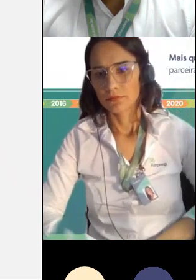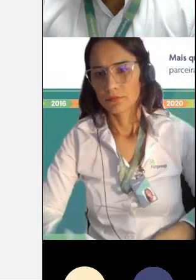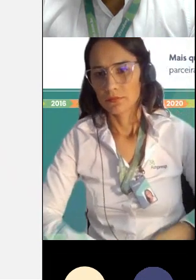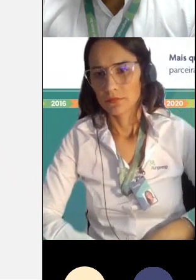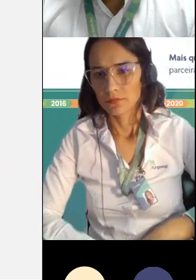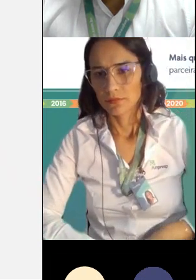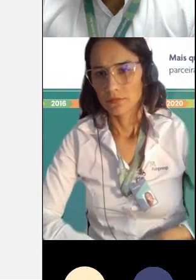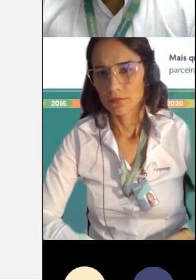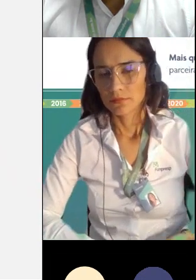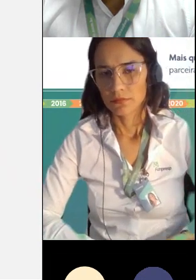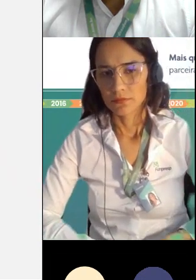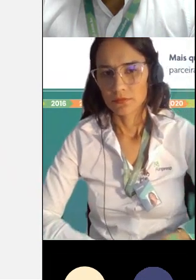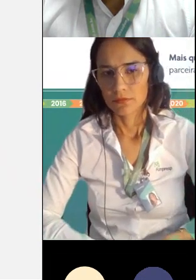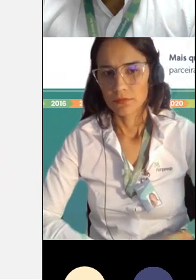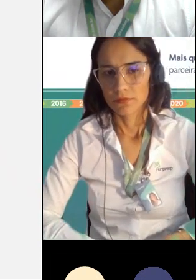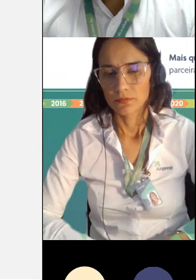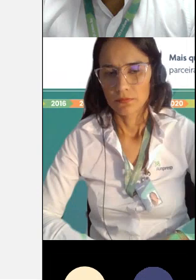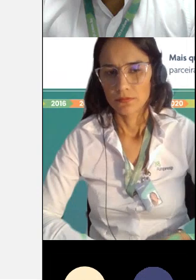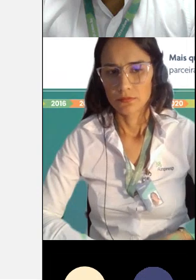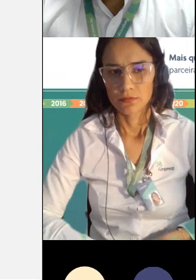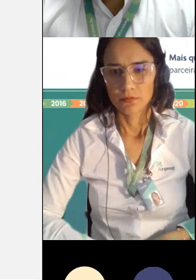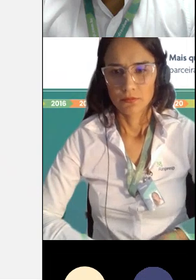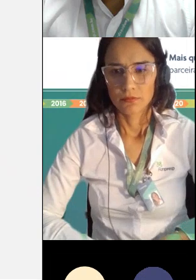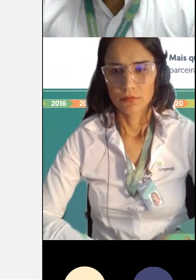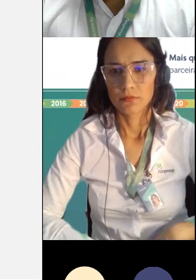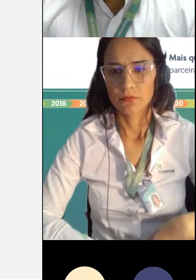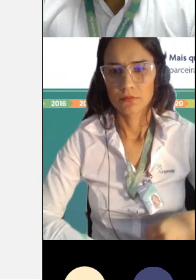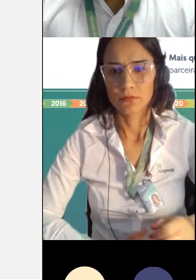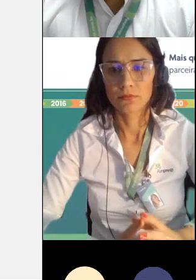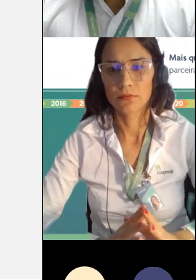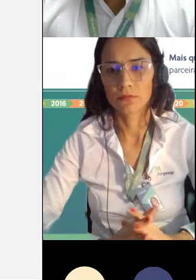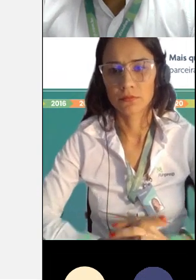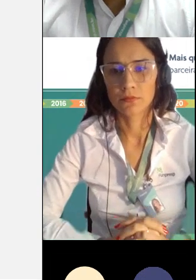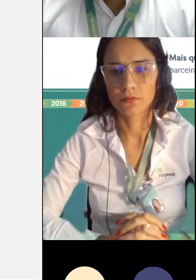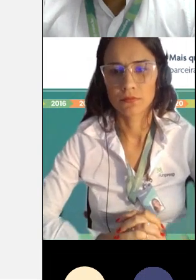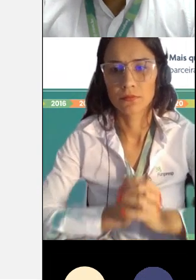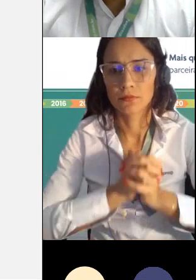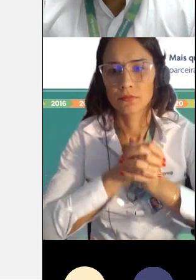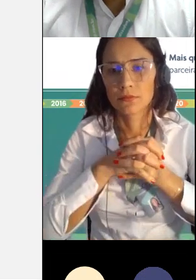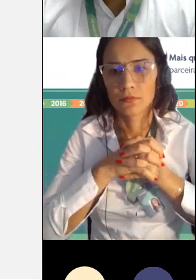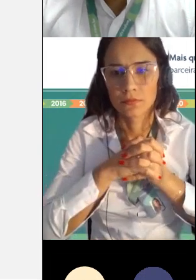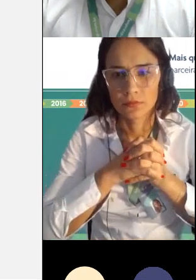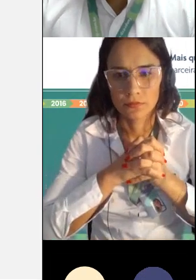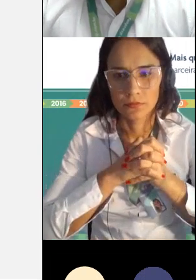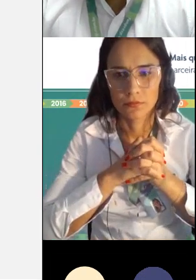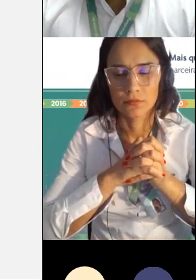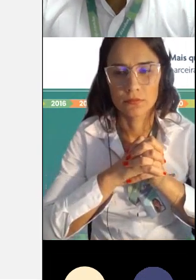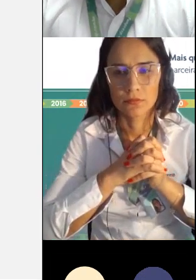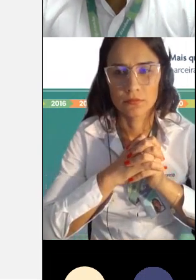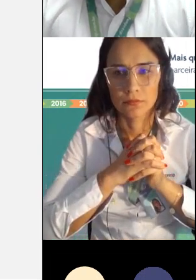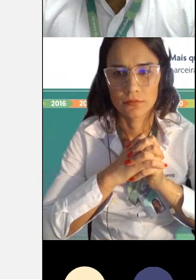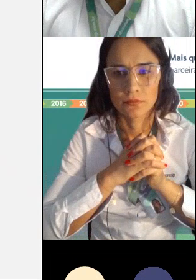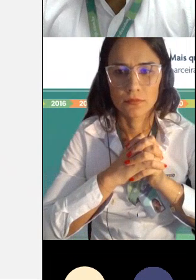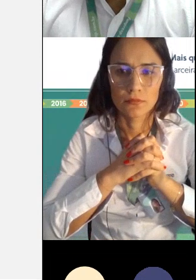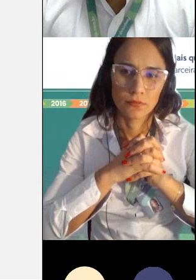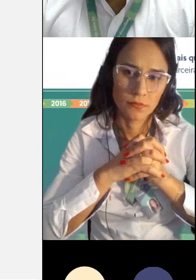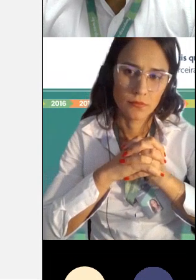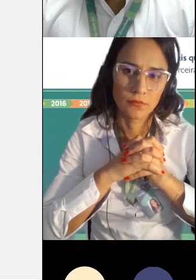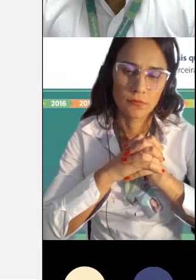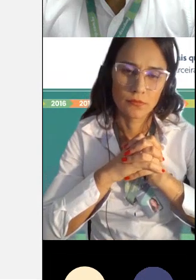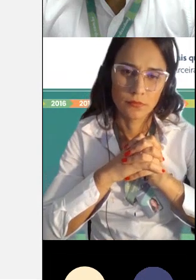51% com relação à média de todas as suas remunerações. Então, vejam, gente, que tem muita gente que não conhece